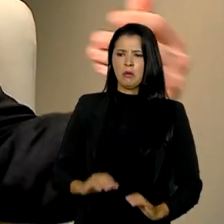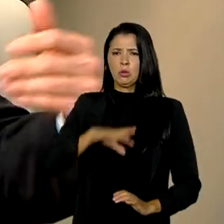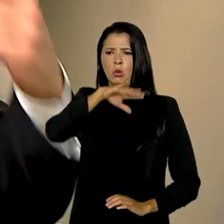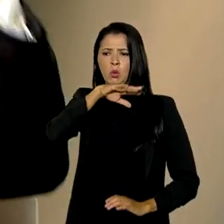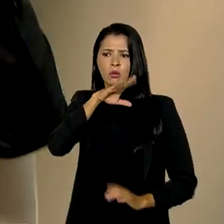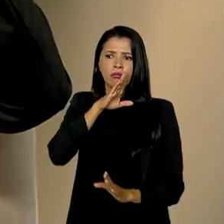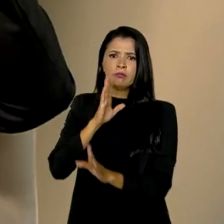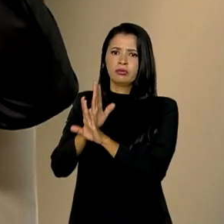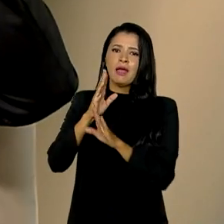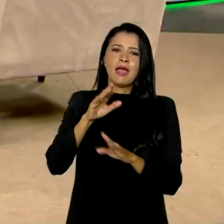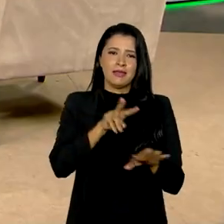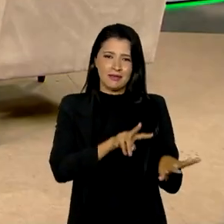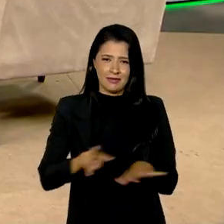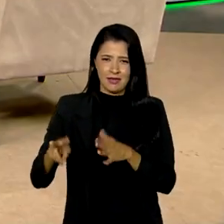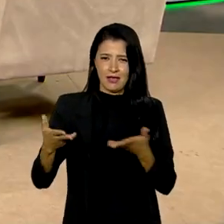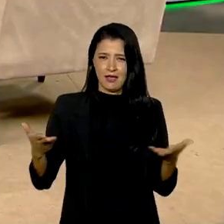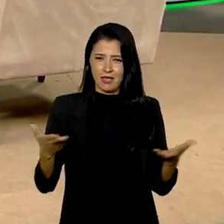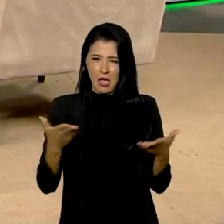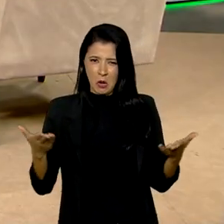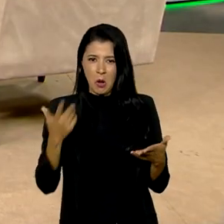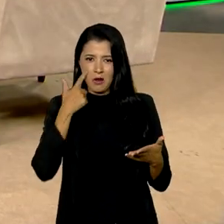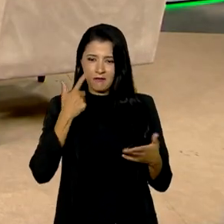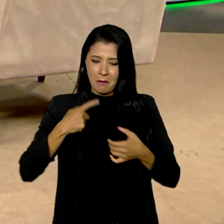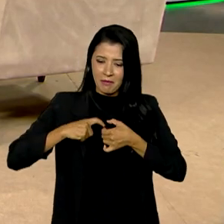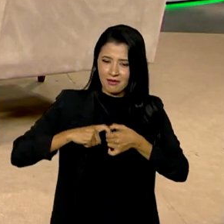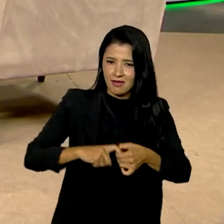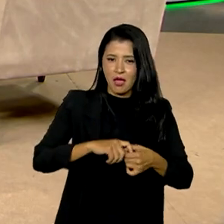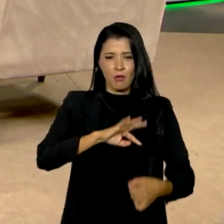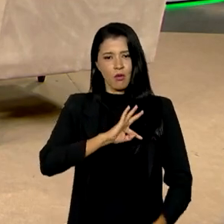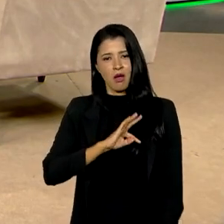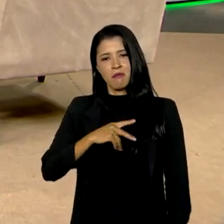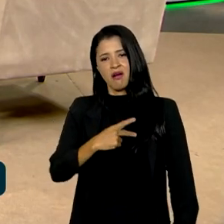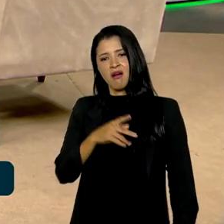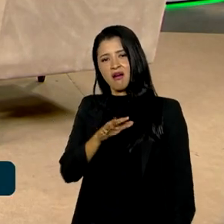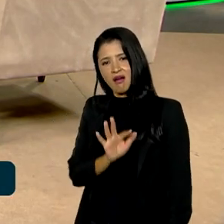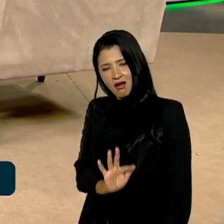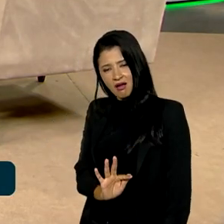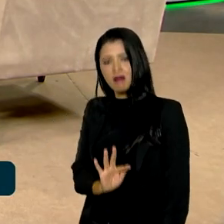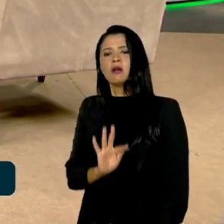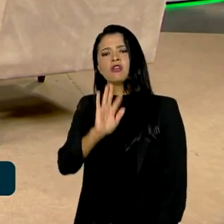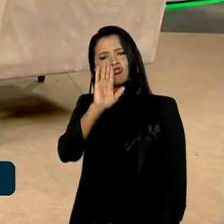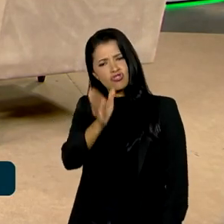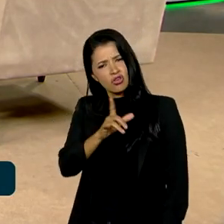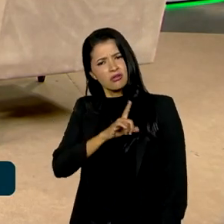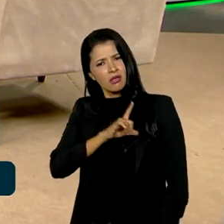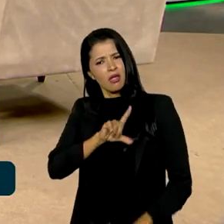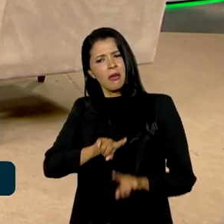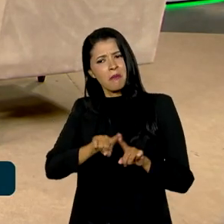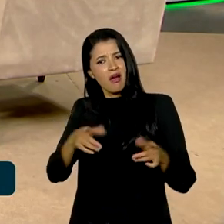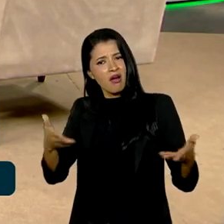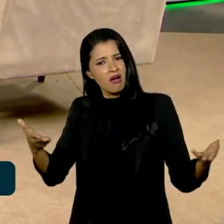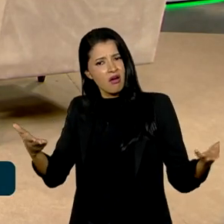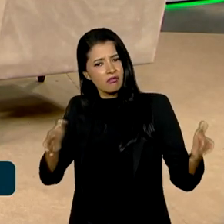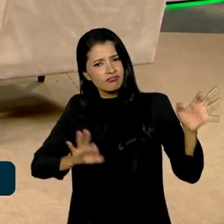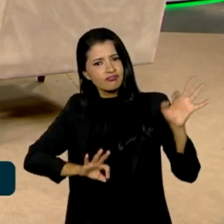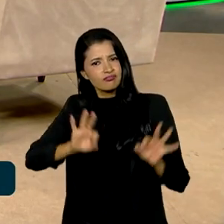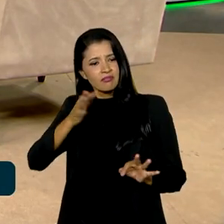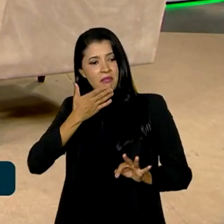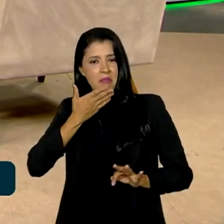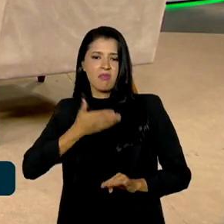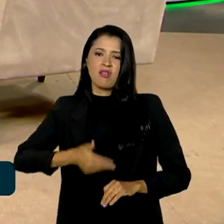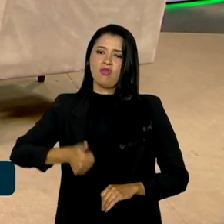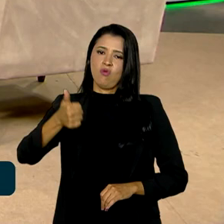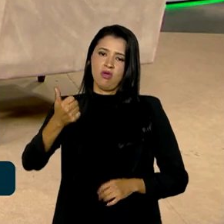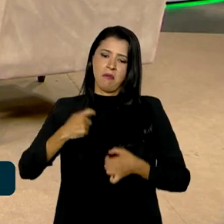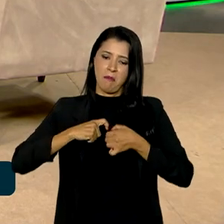fazendo essa semana, inclusive, sedimentando uma parceria com a Polícia Federal, que já existe, mas estamos organizando essa